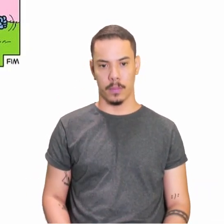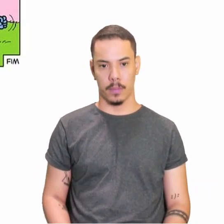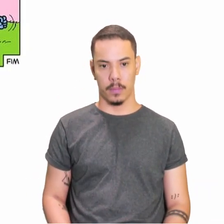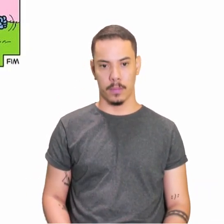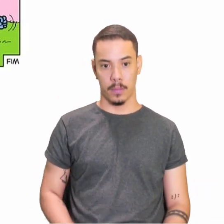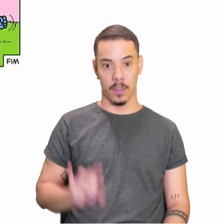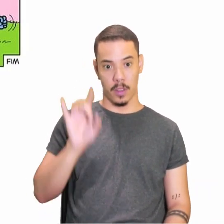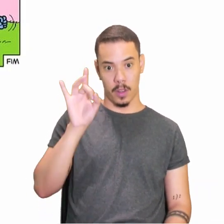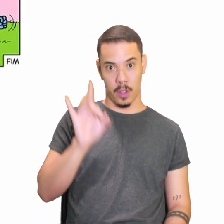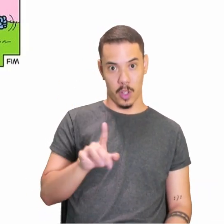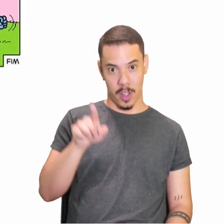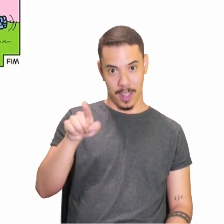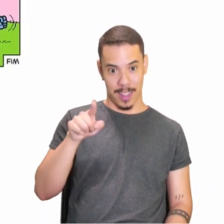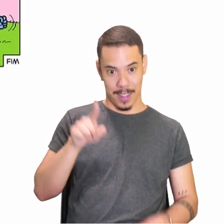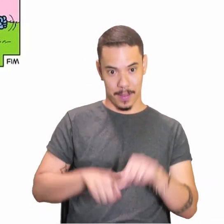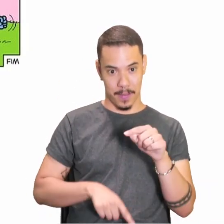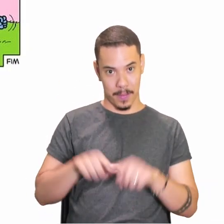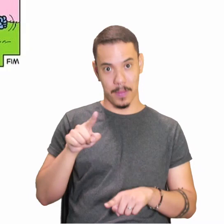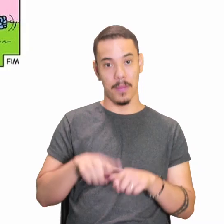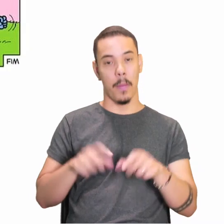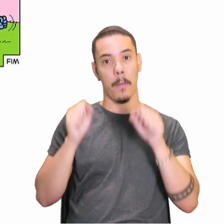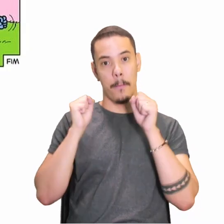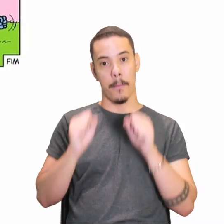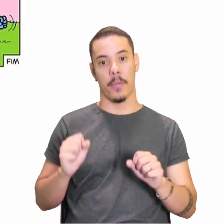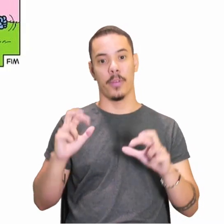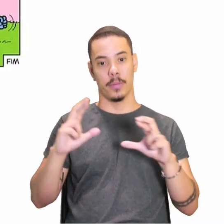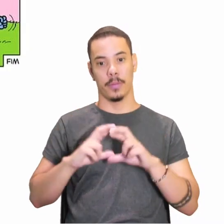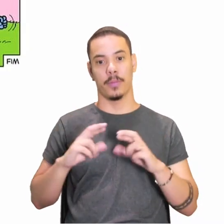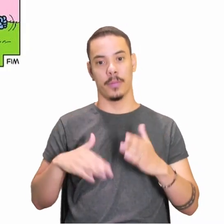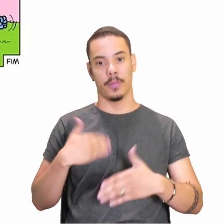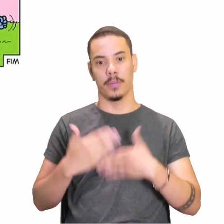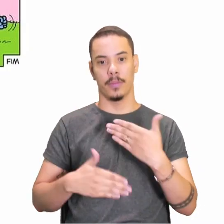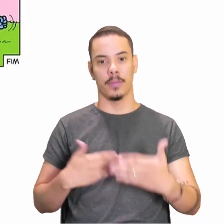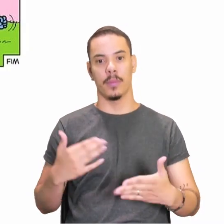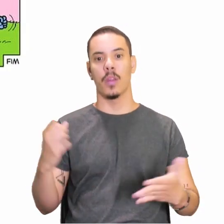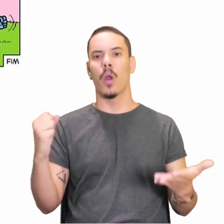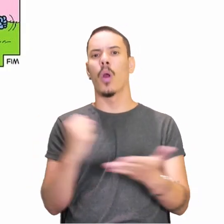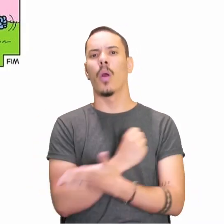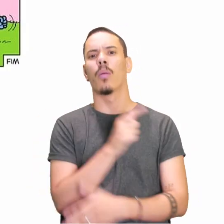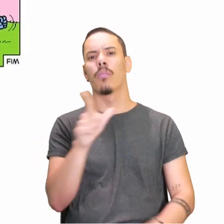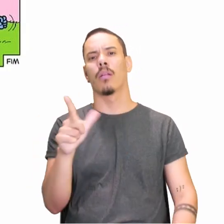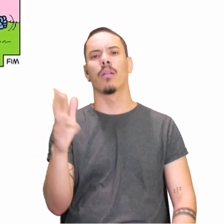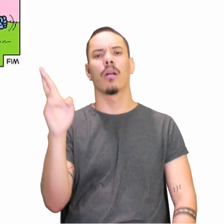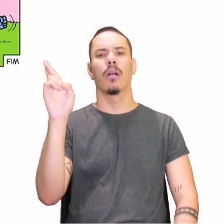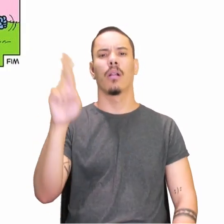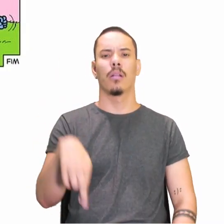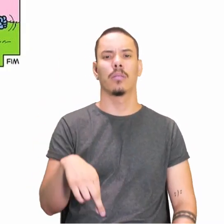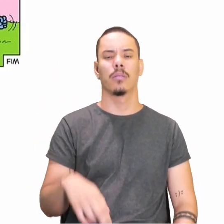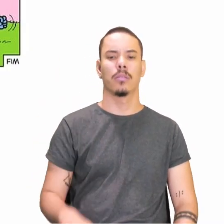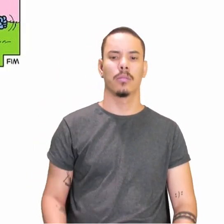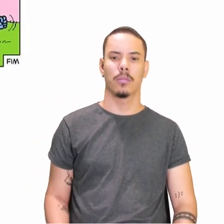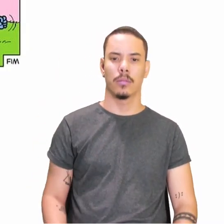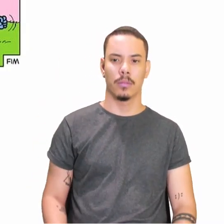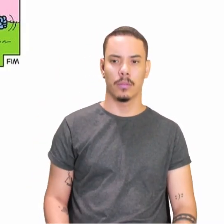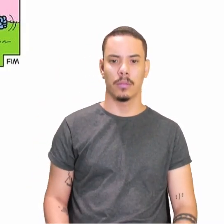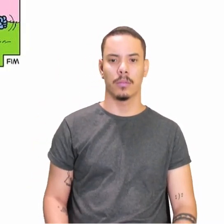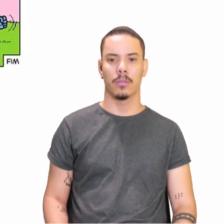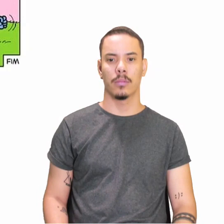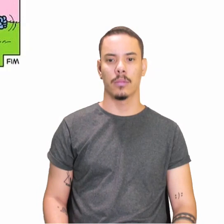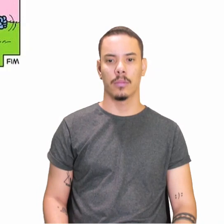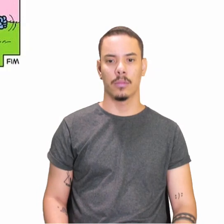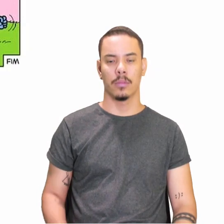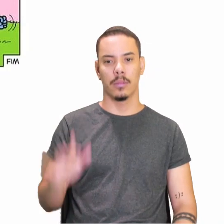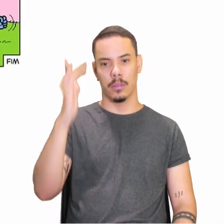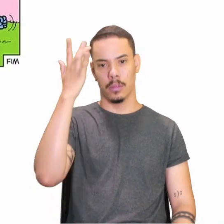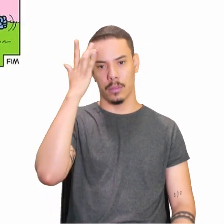Só que essa embalagem pode ser reciclada. Opa, tem razão. Acho